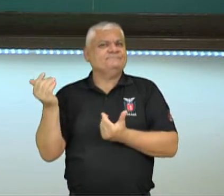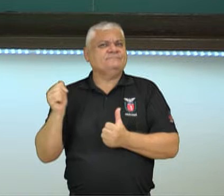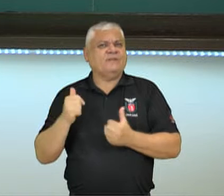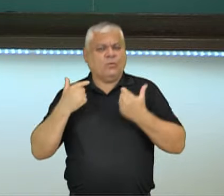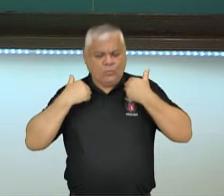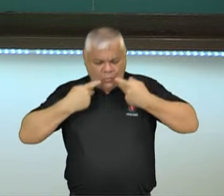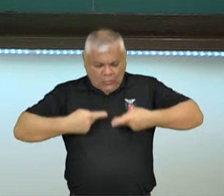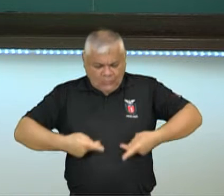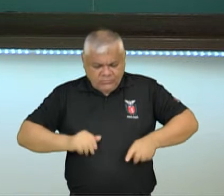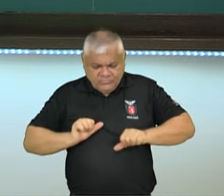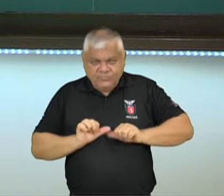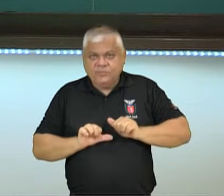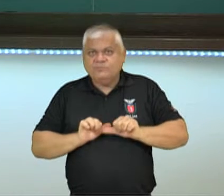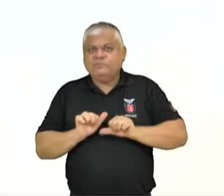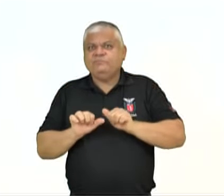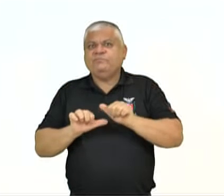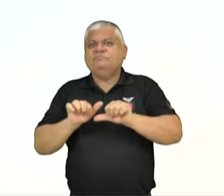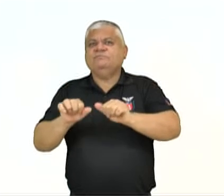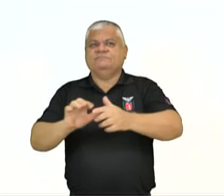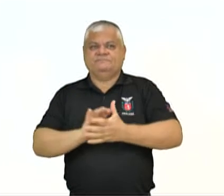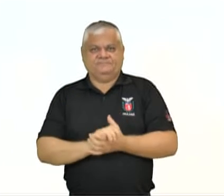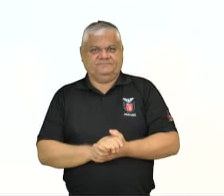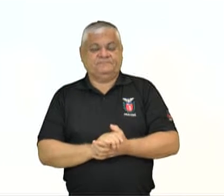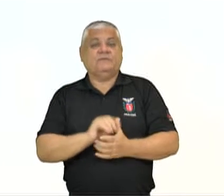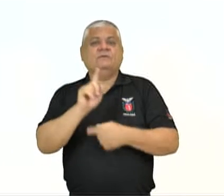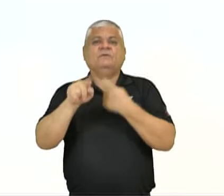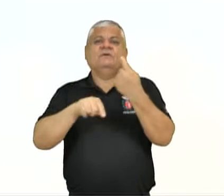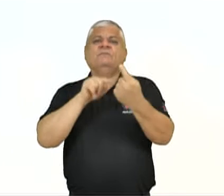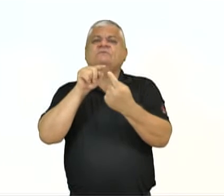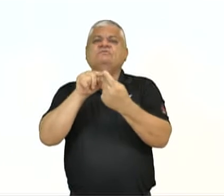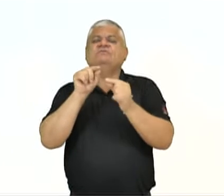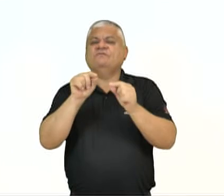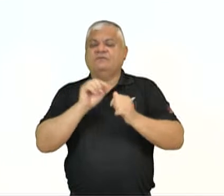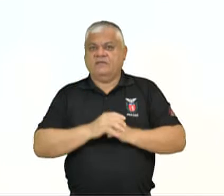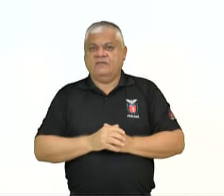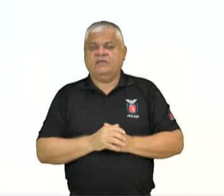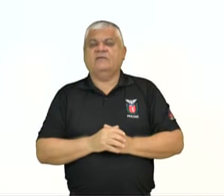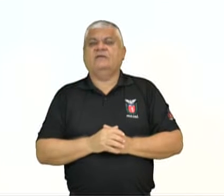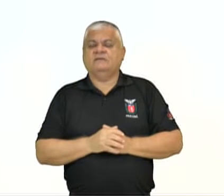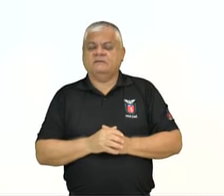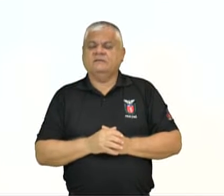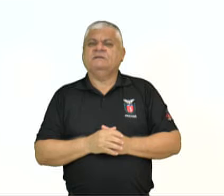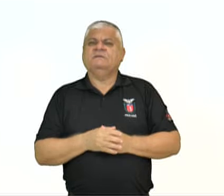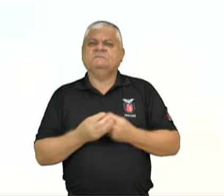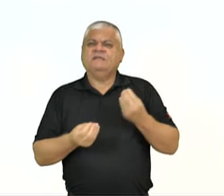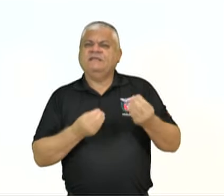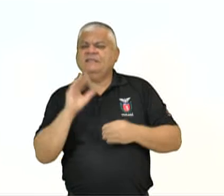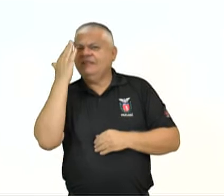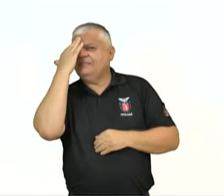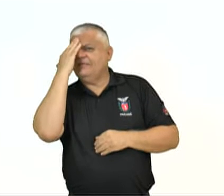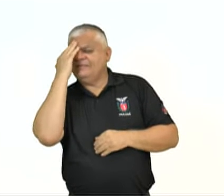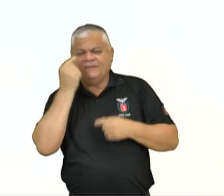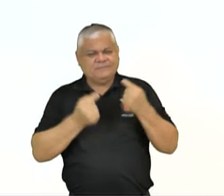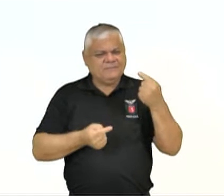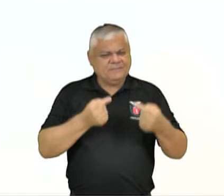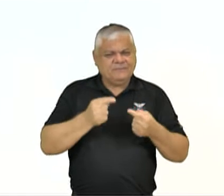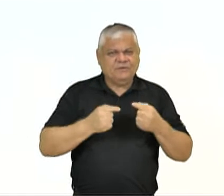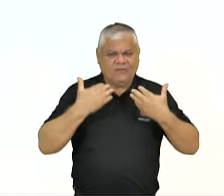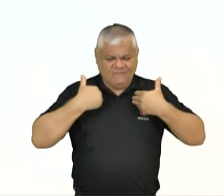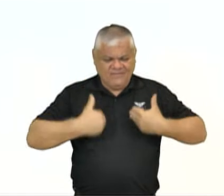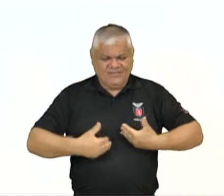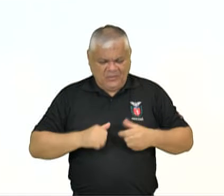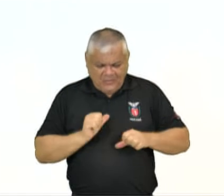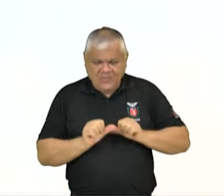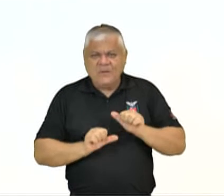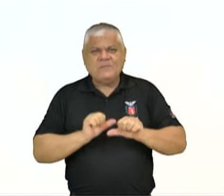mudanças hormonais. Os objetivos então, a gente discutir a adolescência e as mudanças físicas